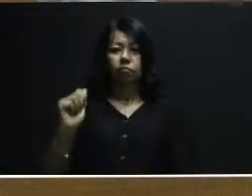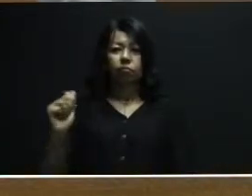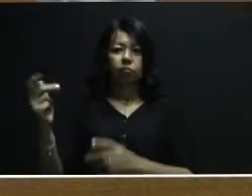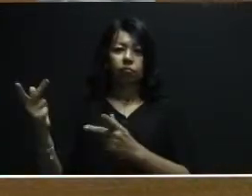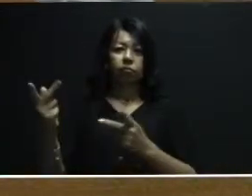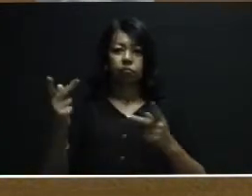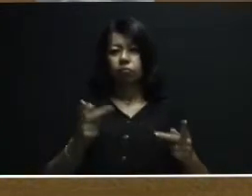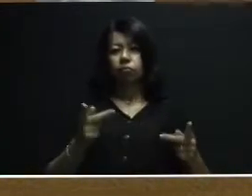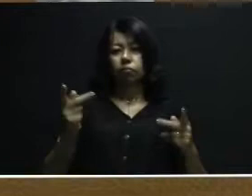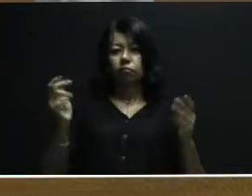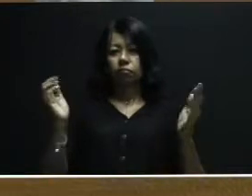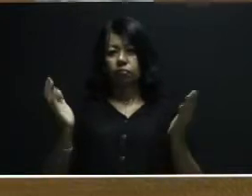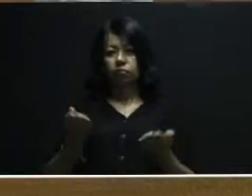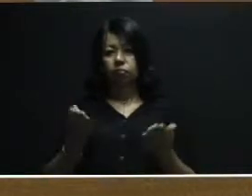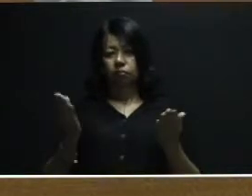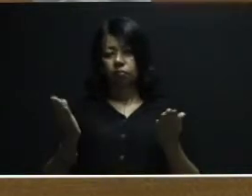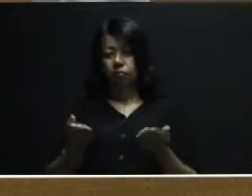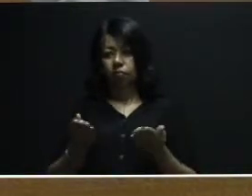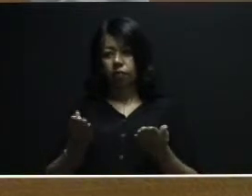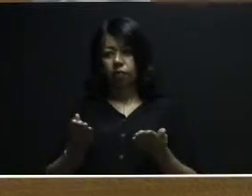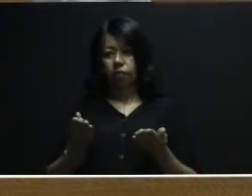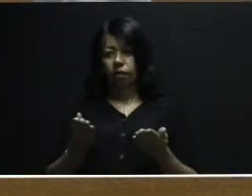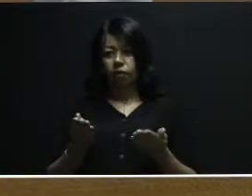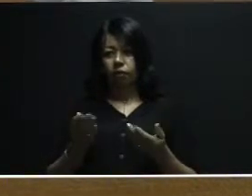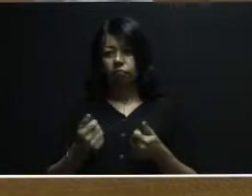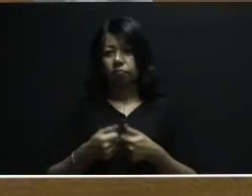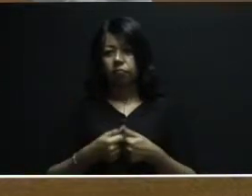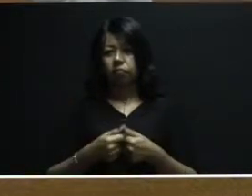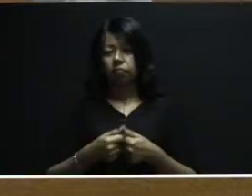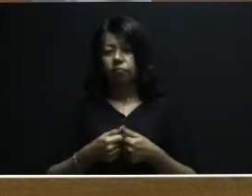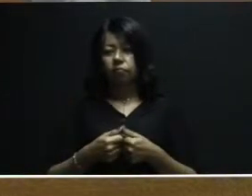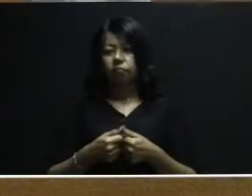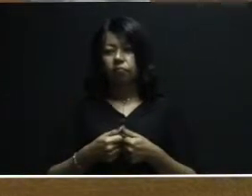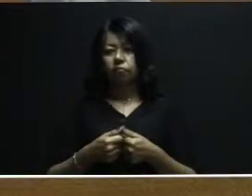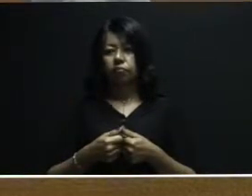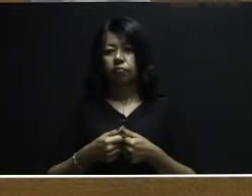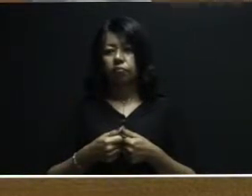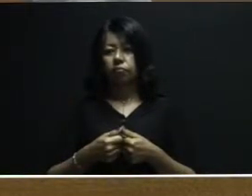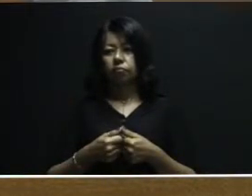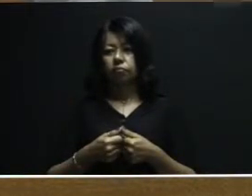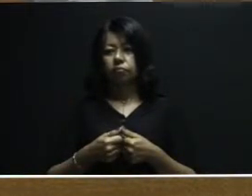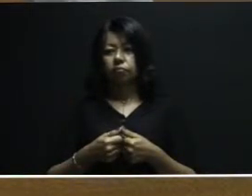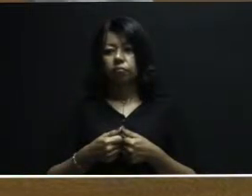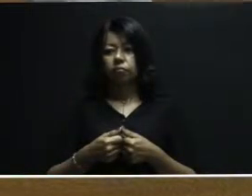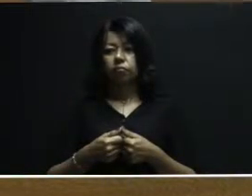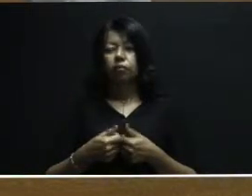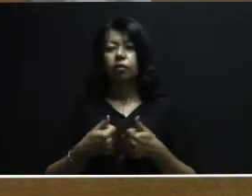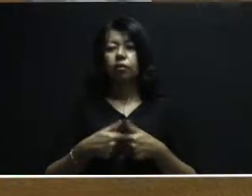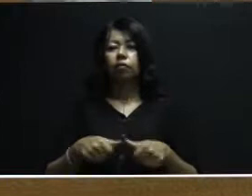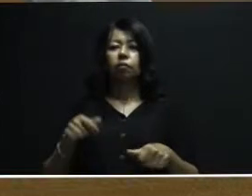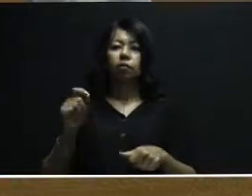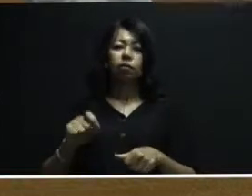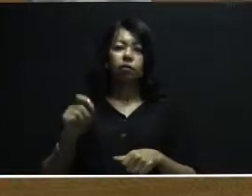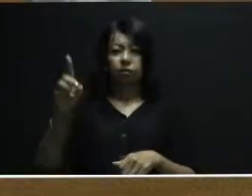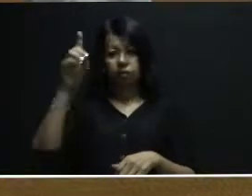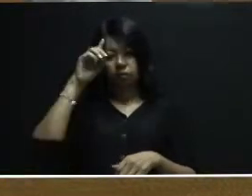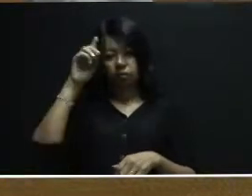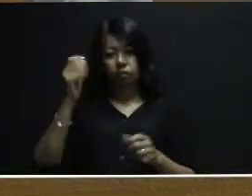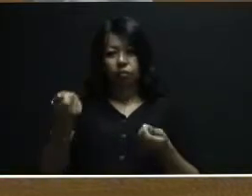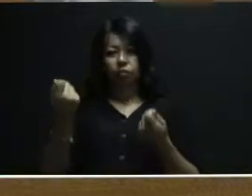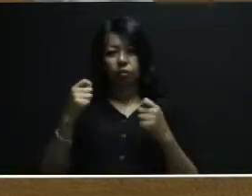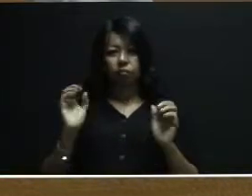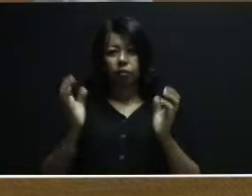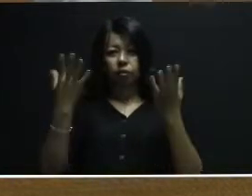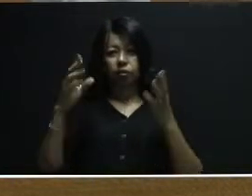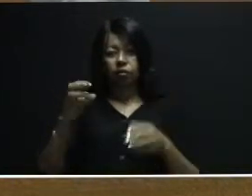aqui presentes, eu estar aqui neste dia recebendo uma homenagem em vida.